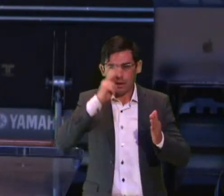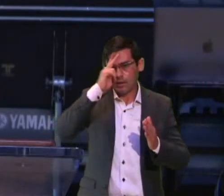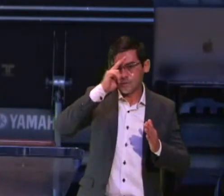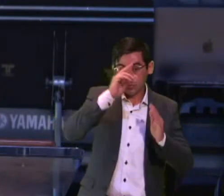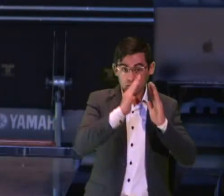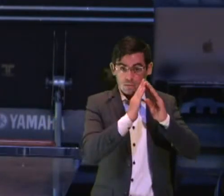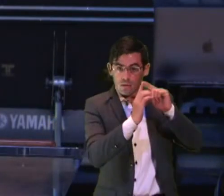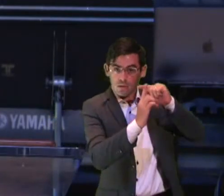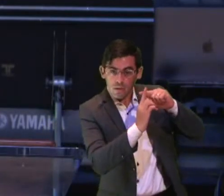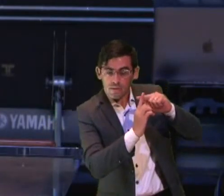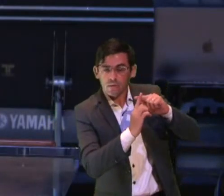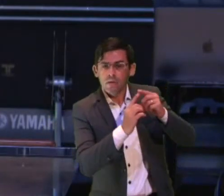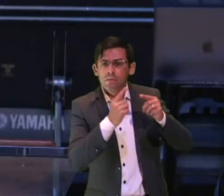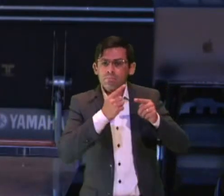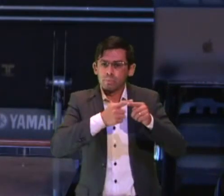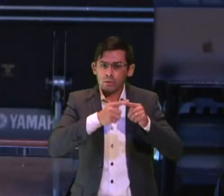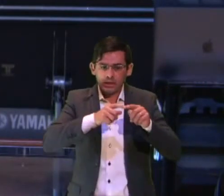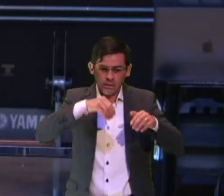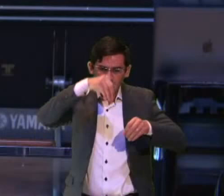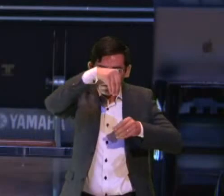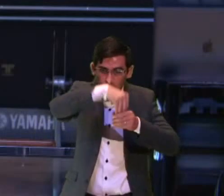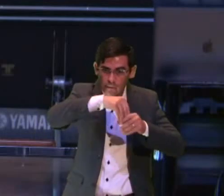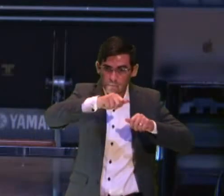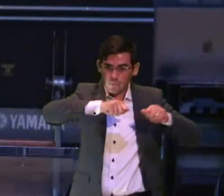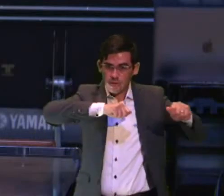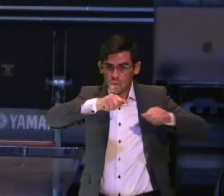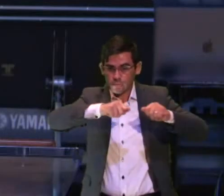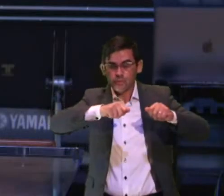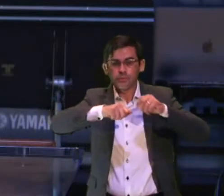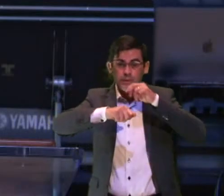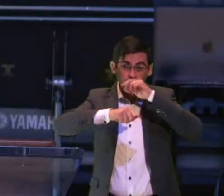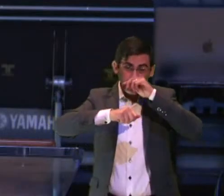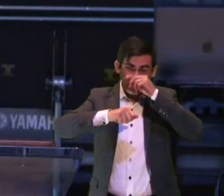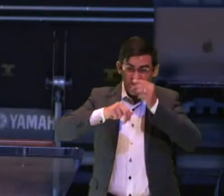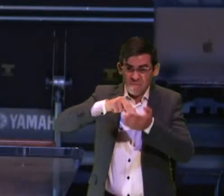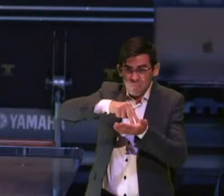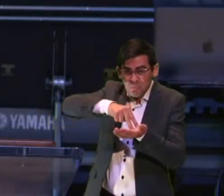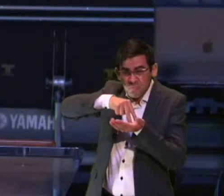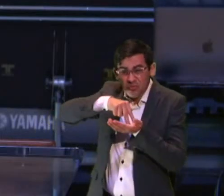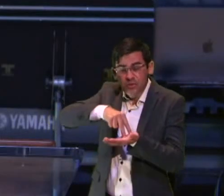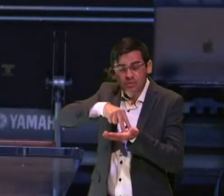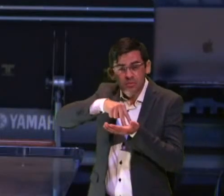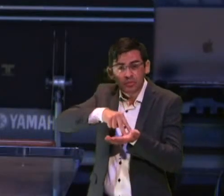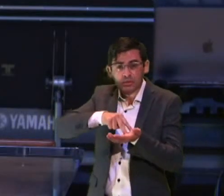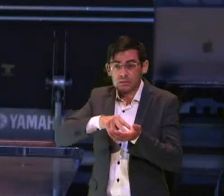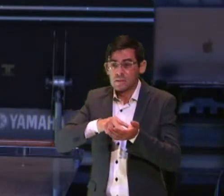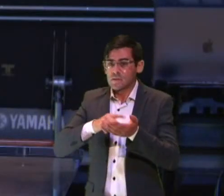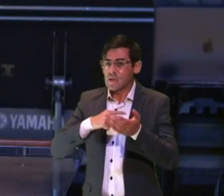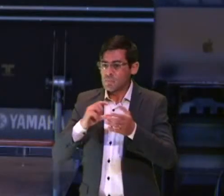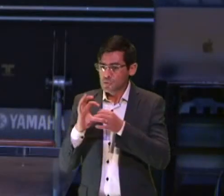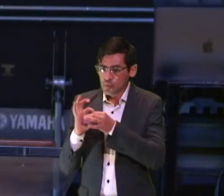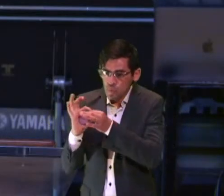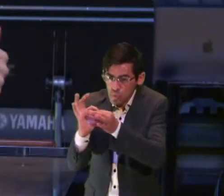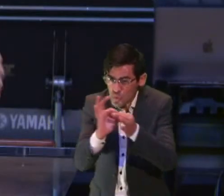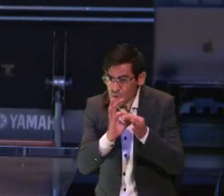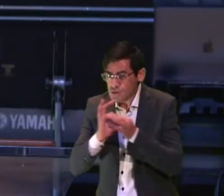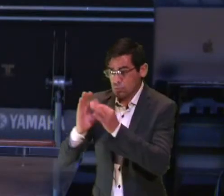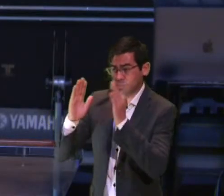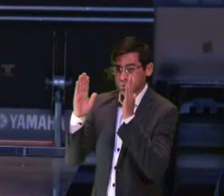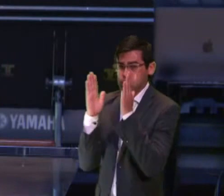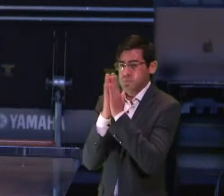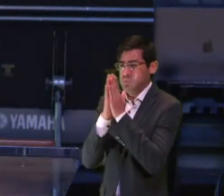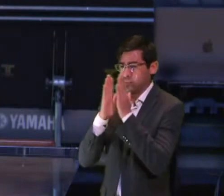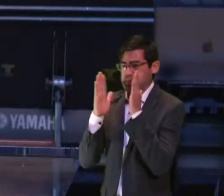É interessante porque a igreja no livro de Atos, ela permanece unânime em oração. Várias vezes